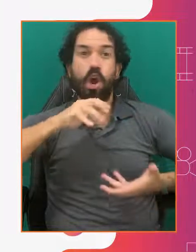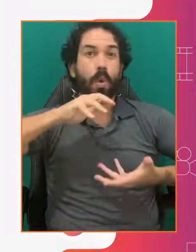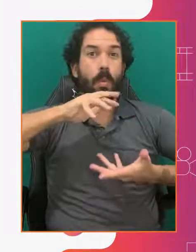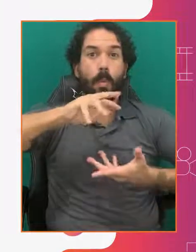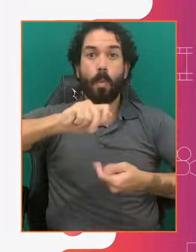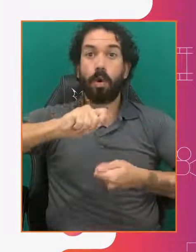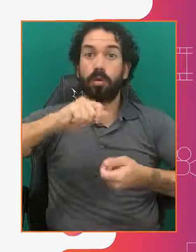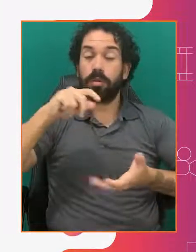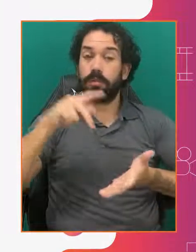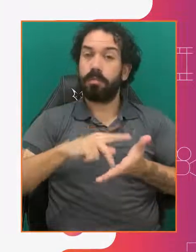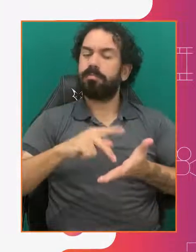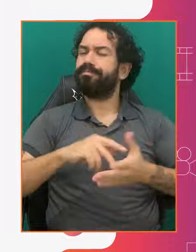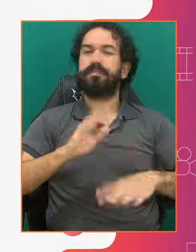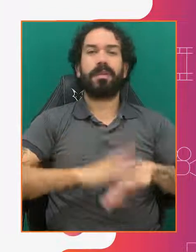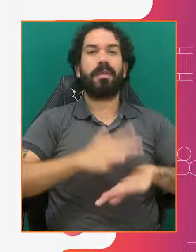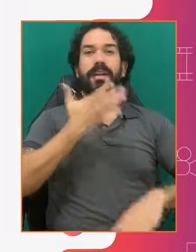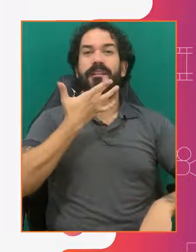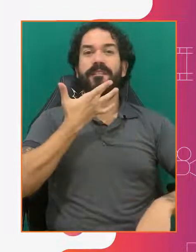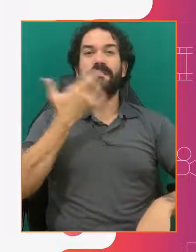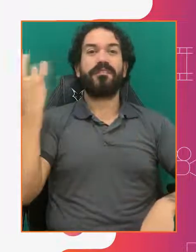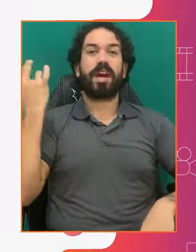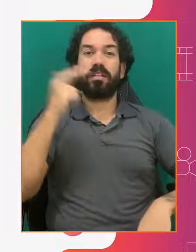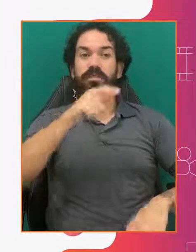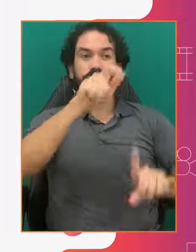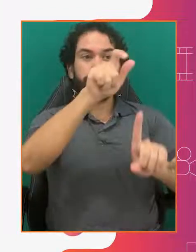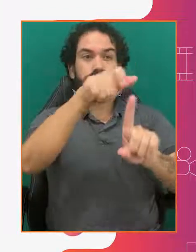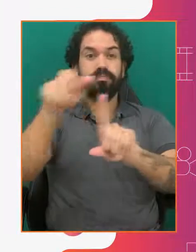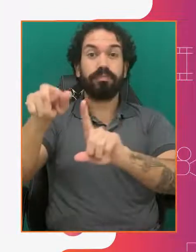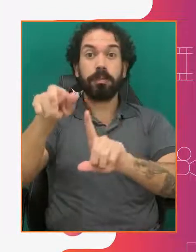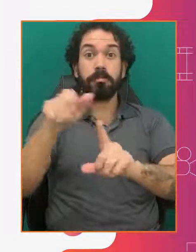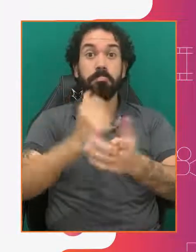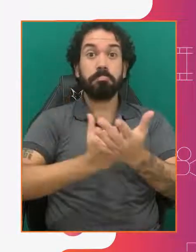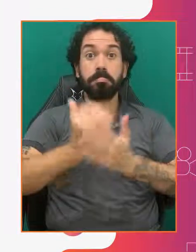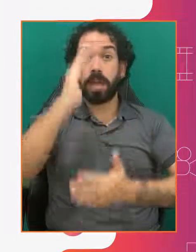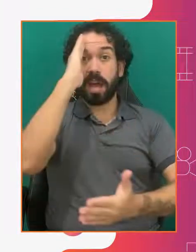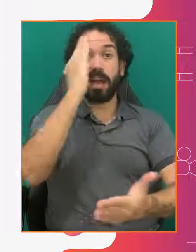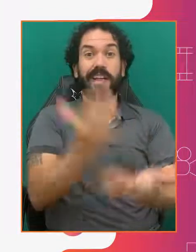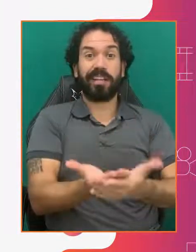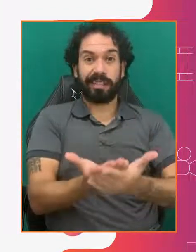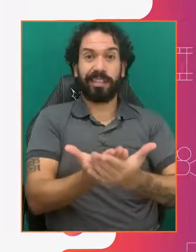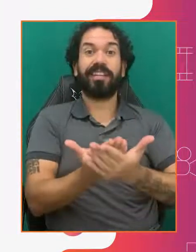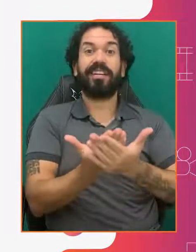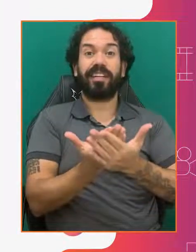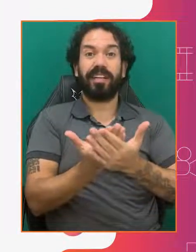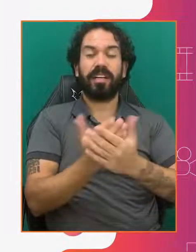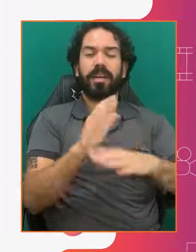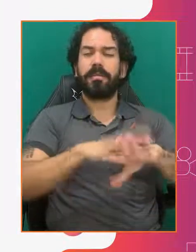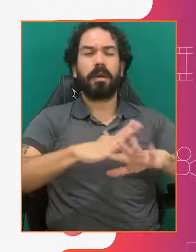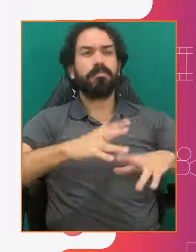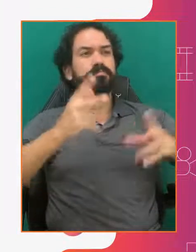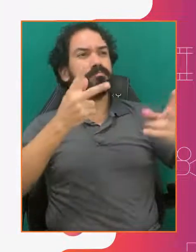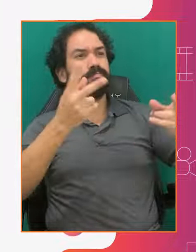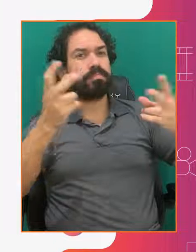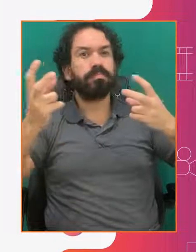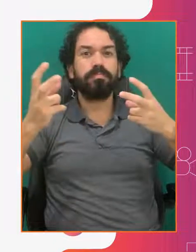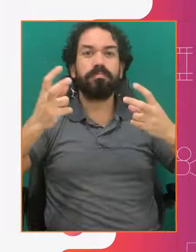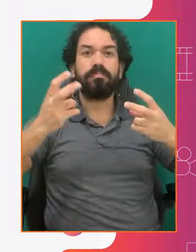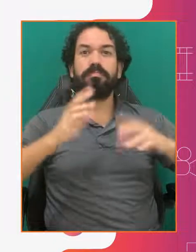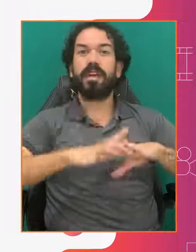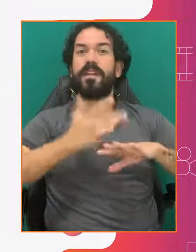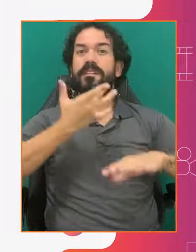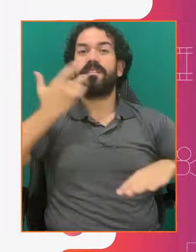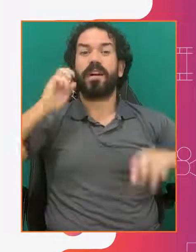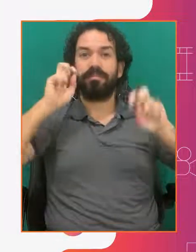real, mais fácil fica fazer com que as pessoas acreditem nisso, fica mais agradável aos olhos.